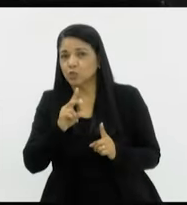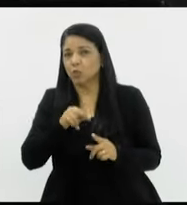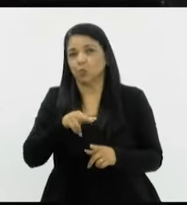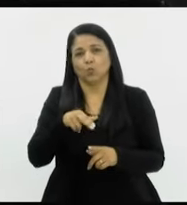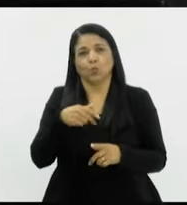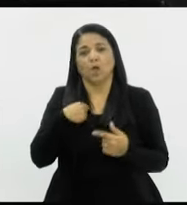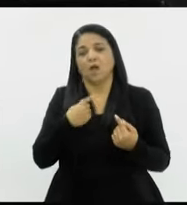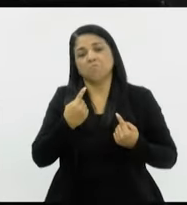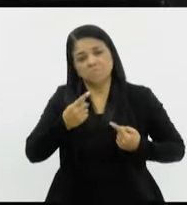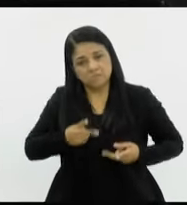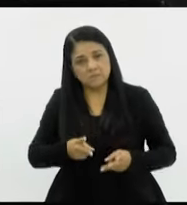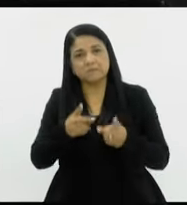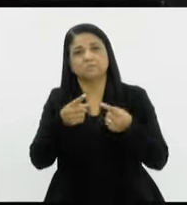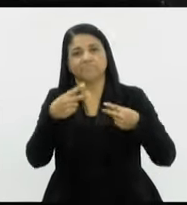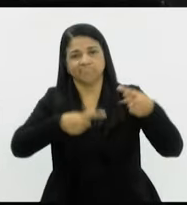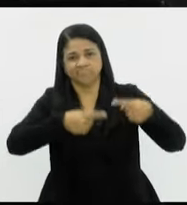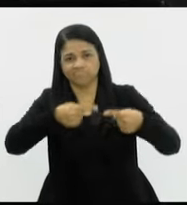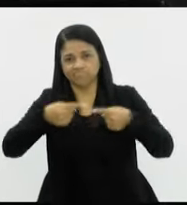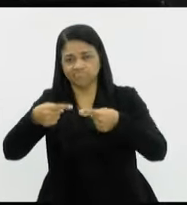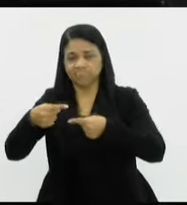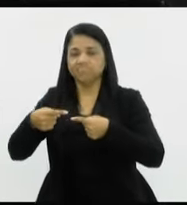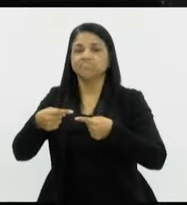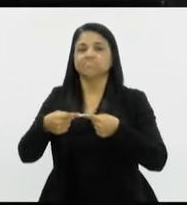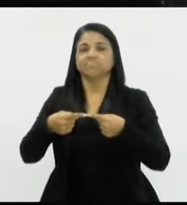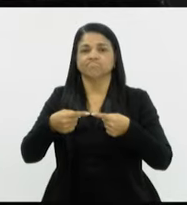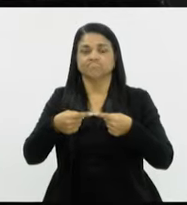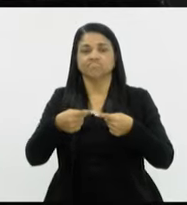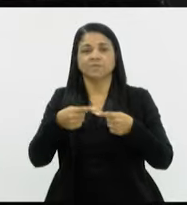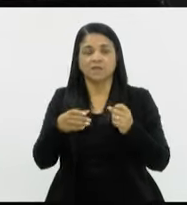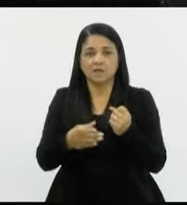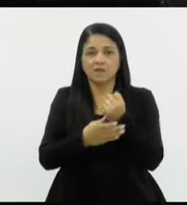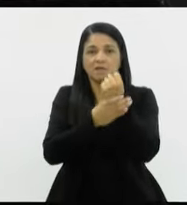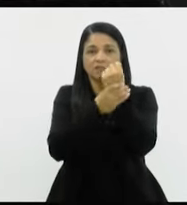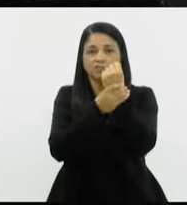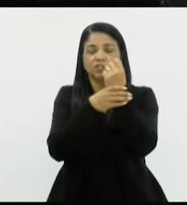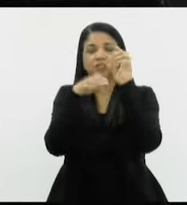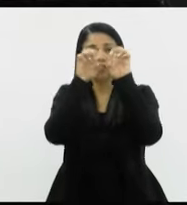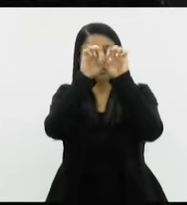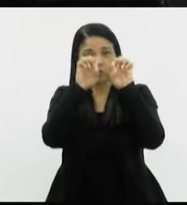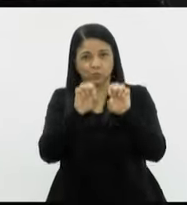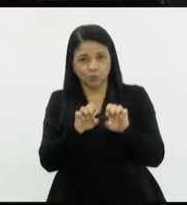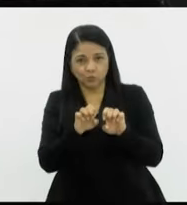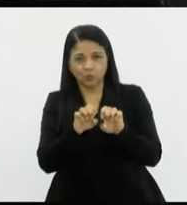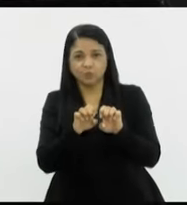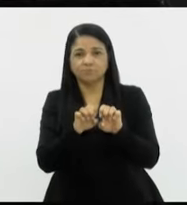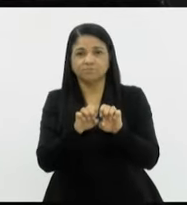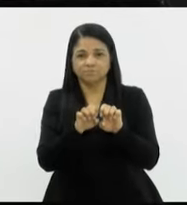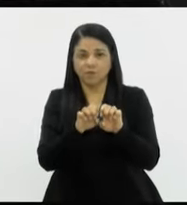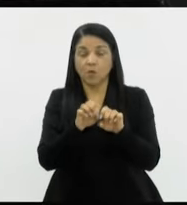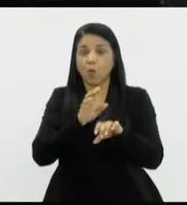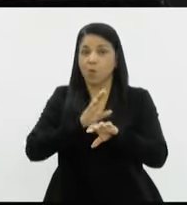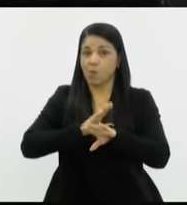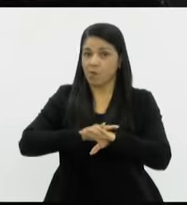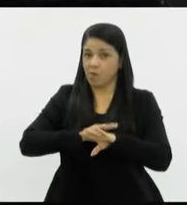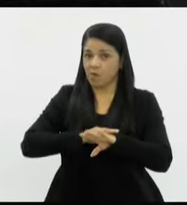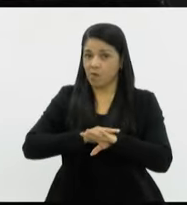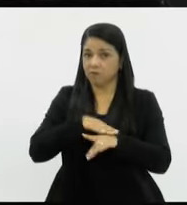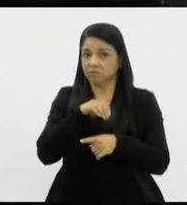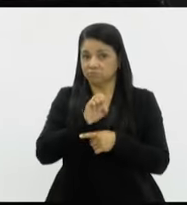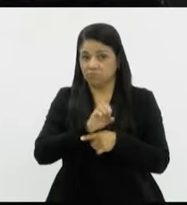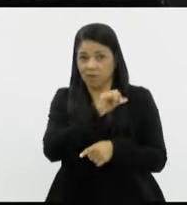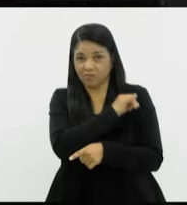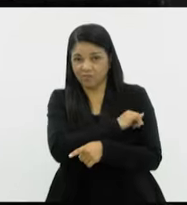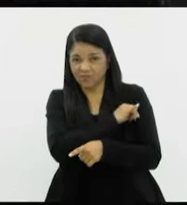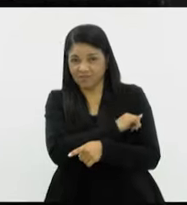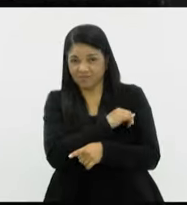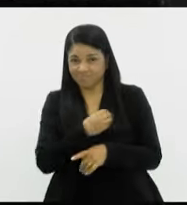o orçamento, incidir na sua peça e garantir uma reestruturação, até porque o momento que o Estado vivencia